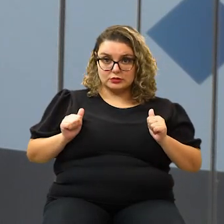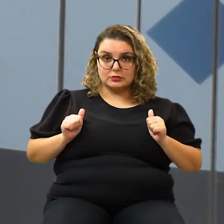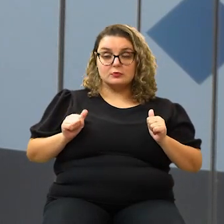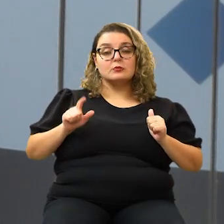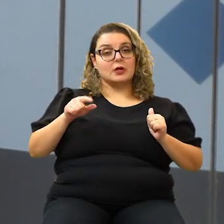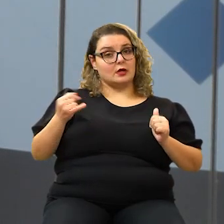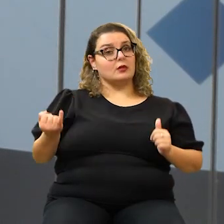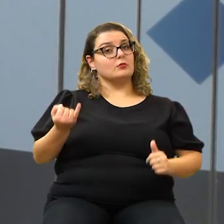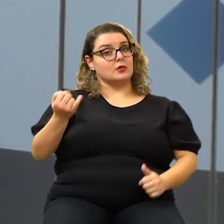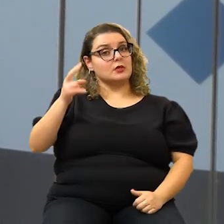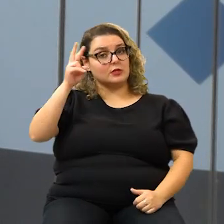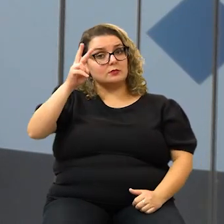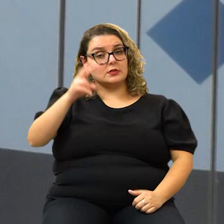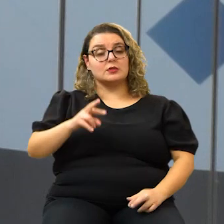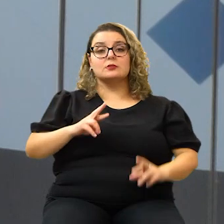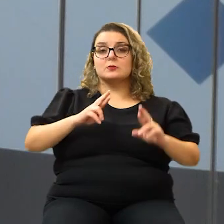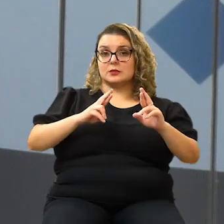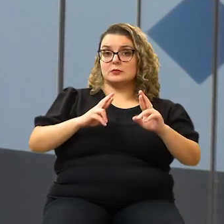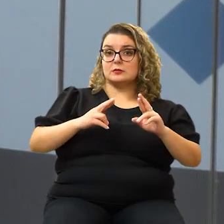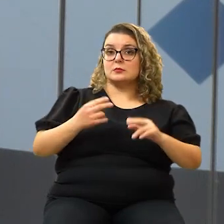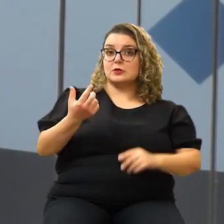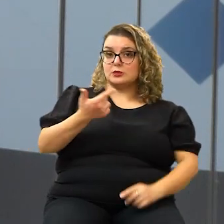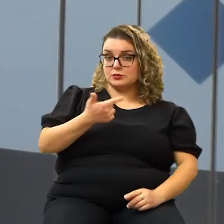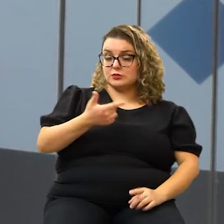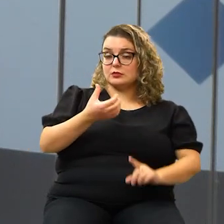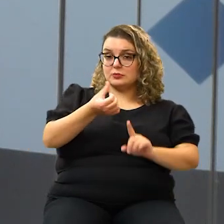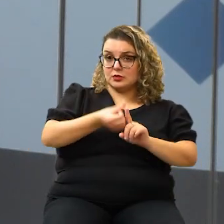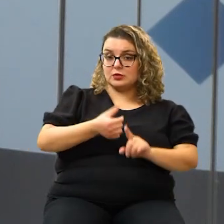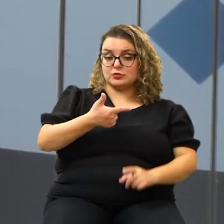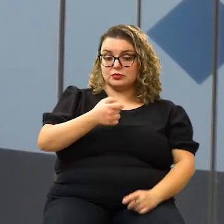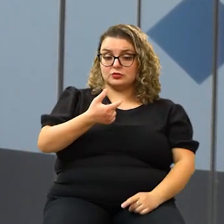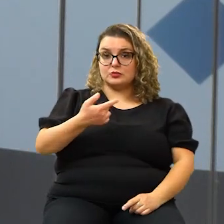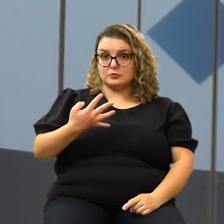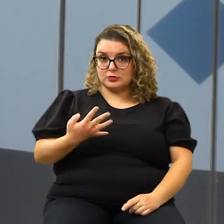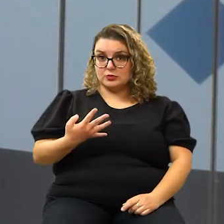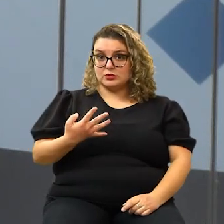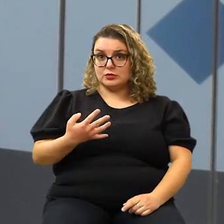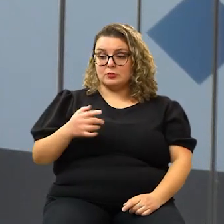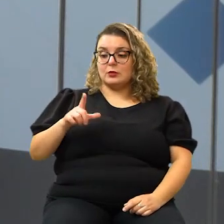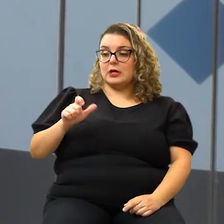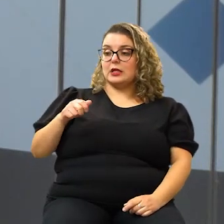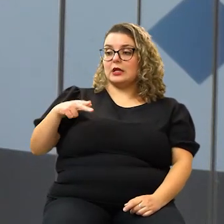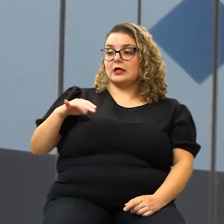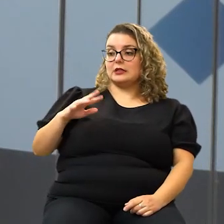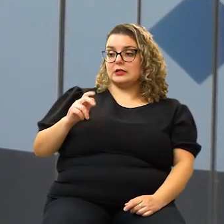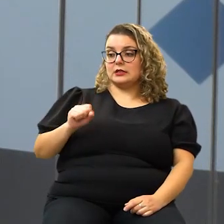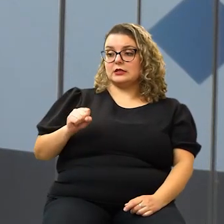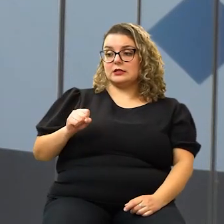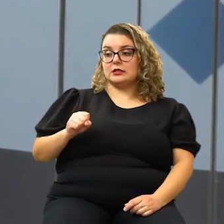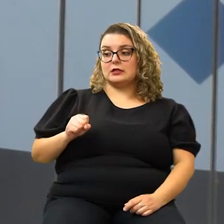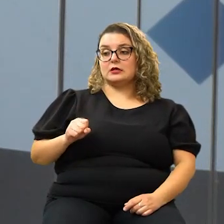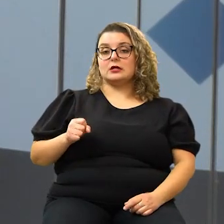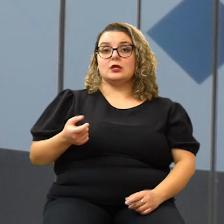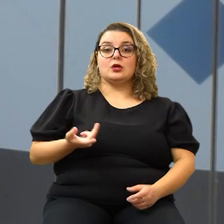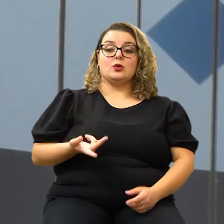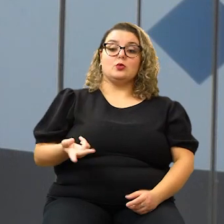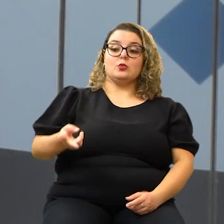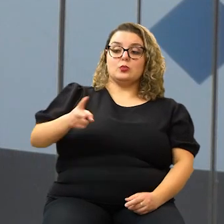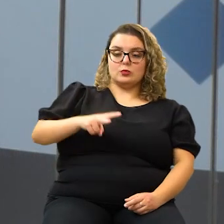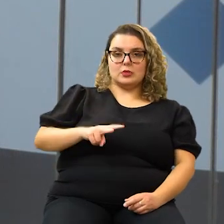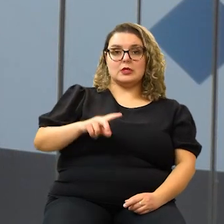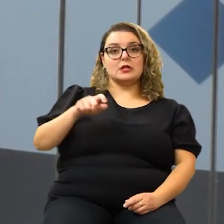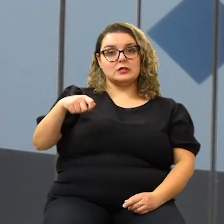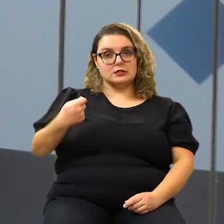vale lembrar que é esperado para o segundo semestre, agora de 2024, uma Laninha, ou seja, a tendência é que vai se inverter esse